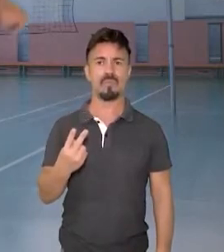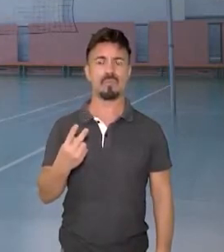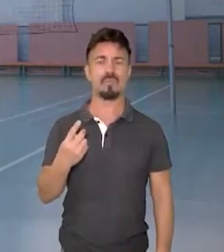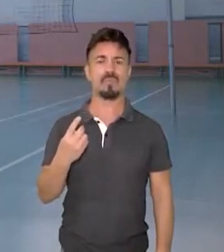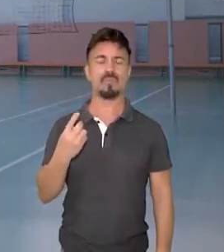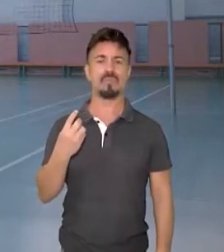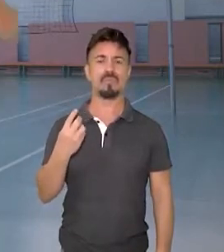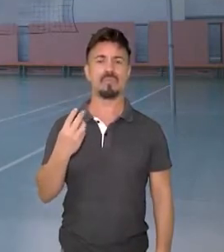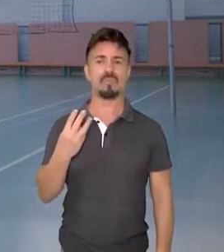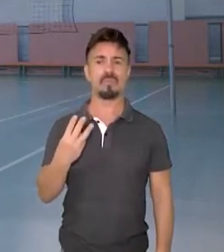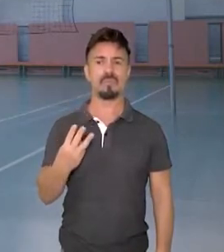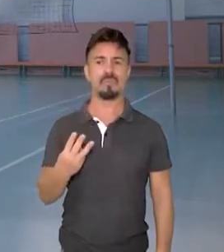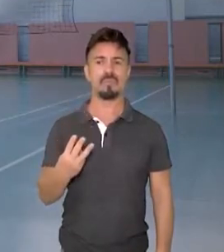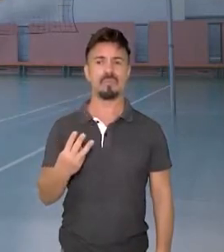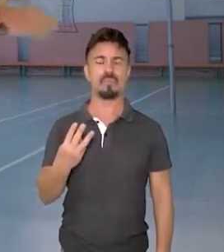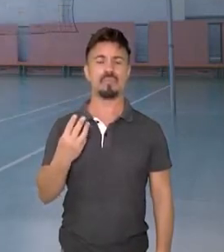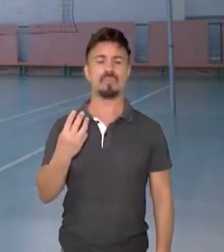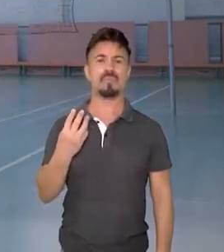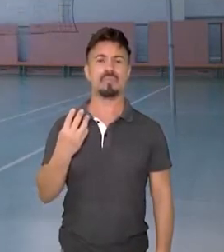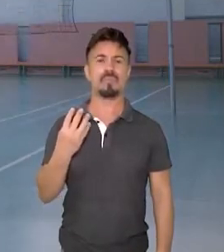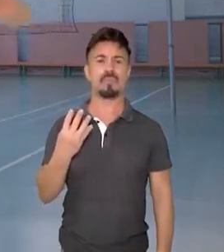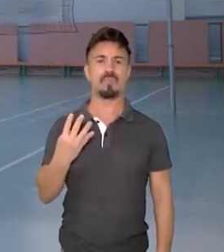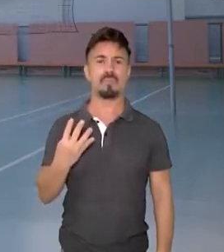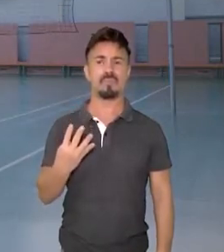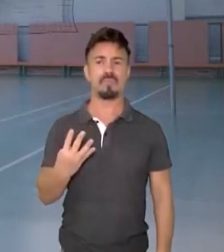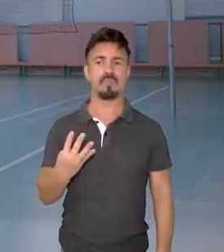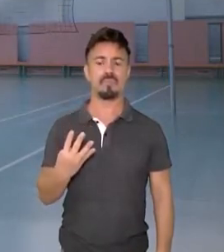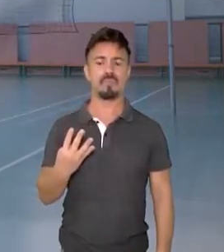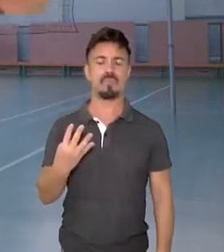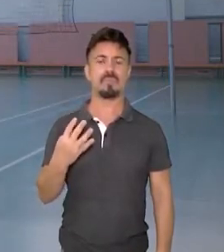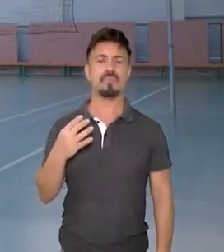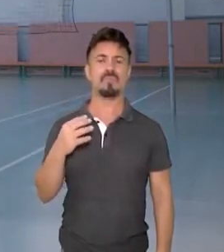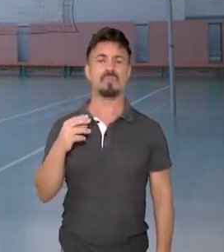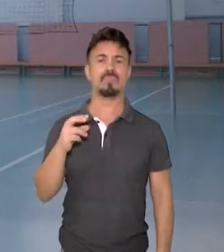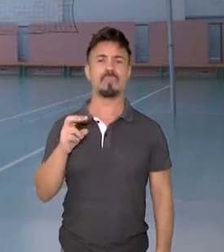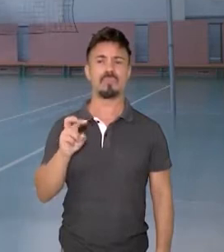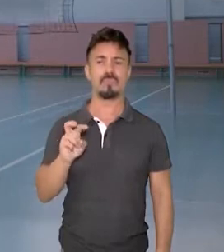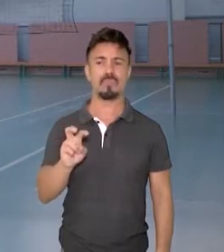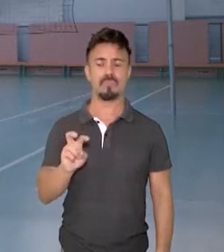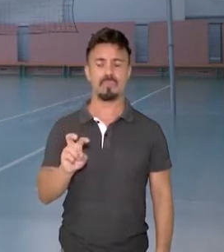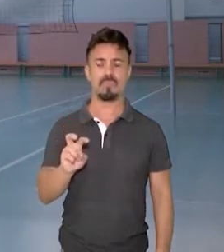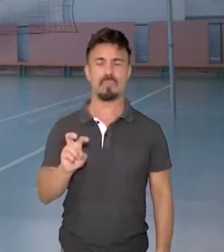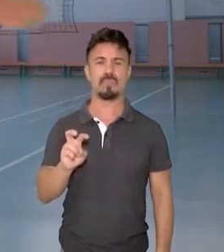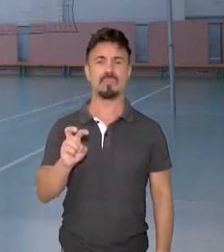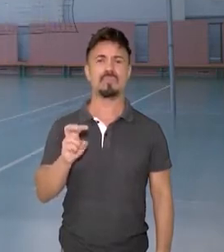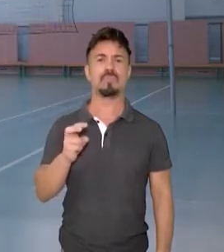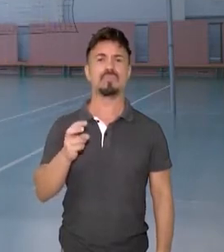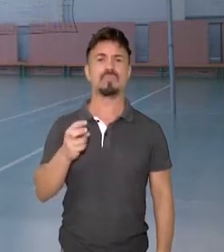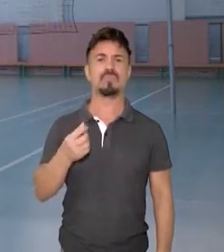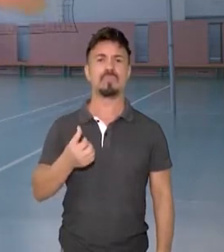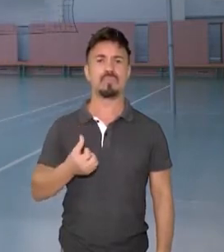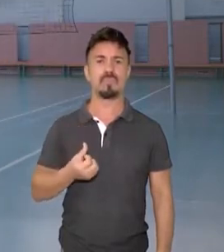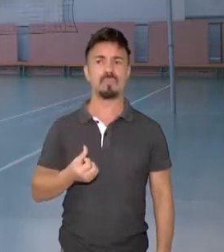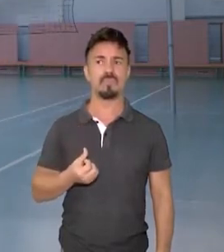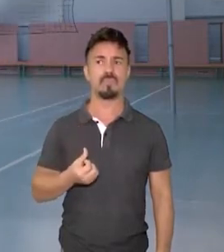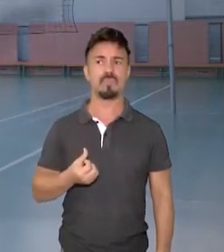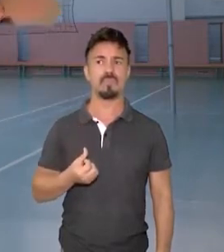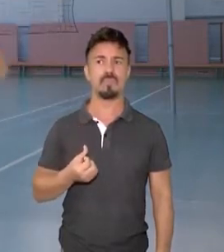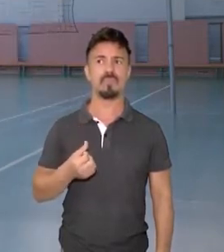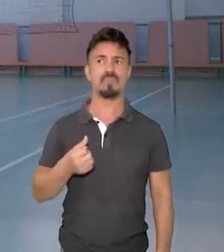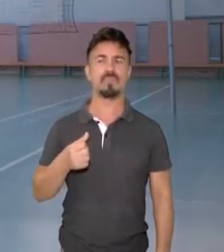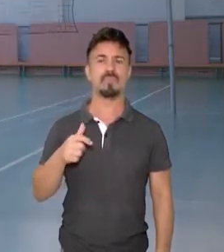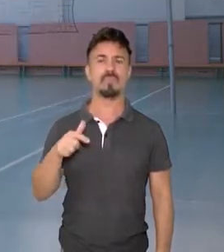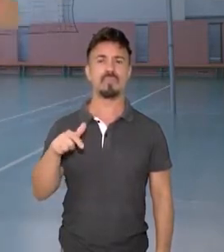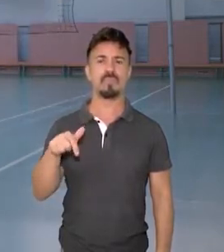um dois três 14 É sim o